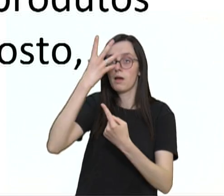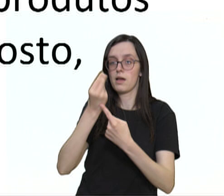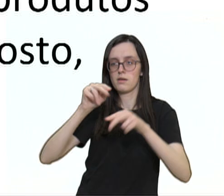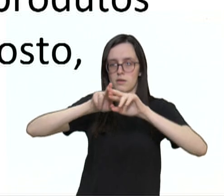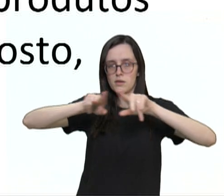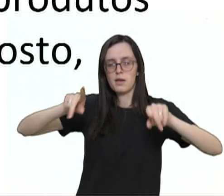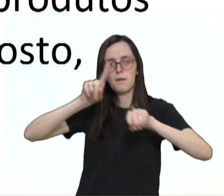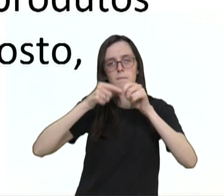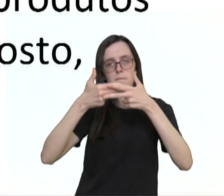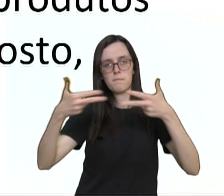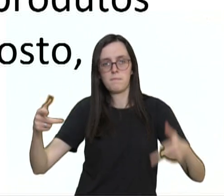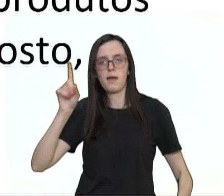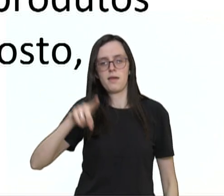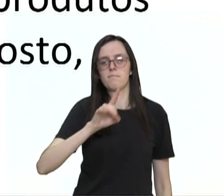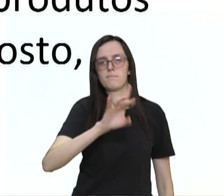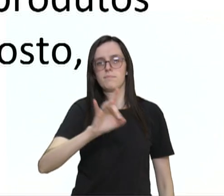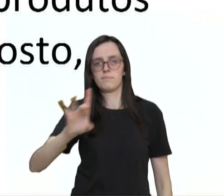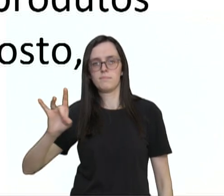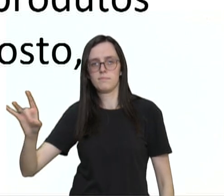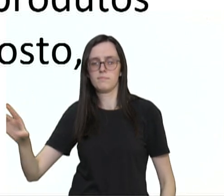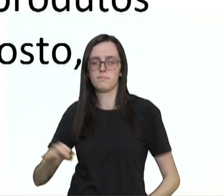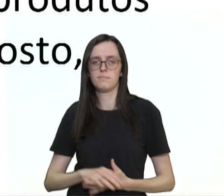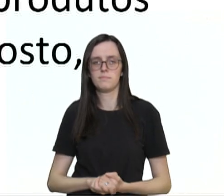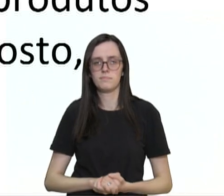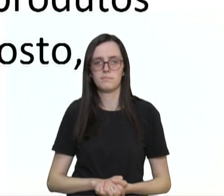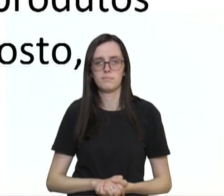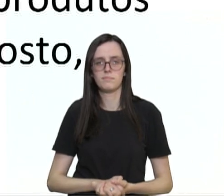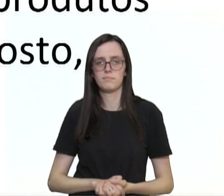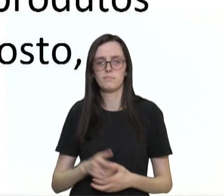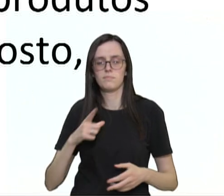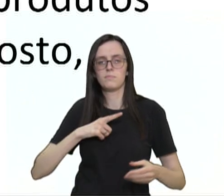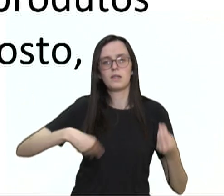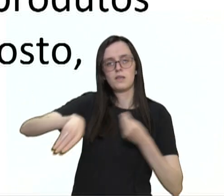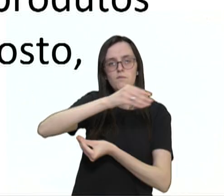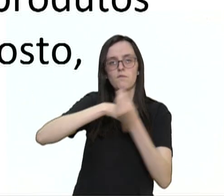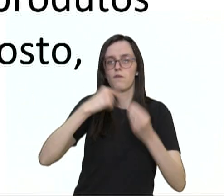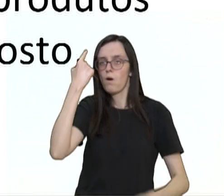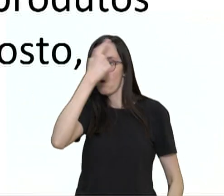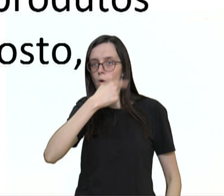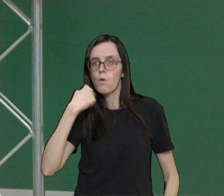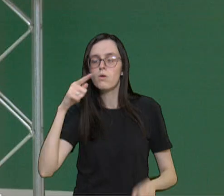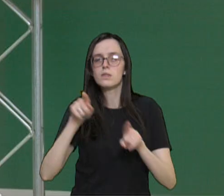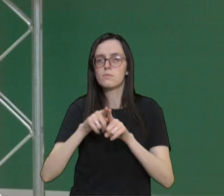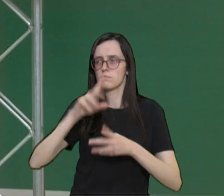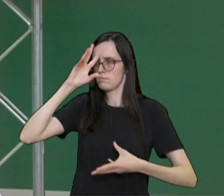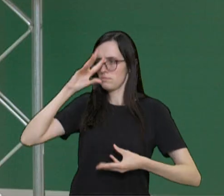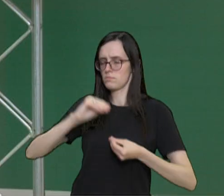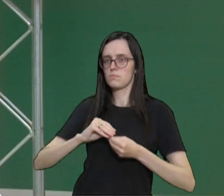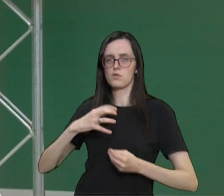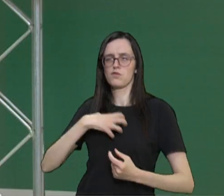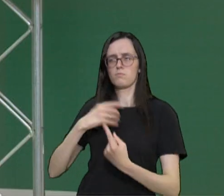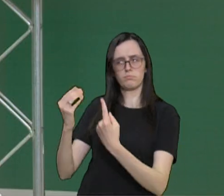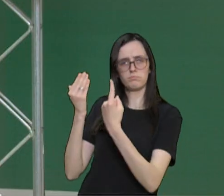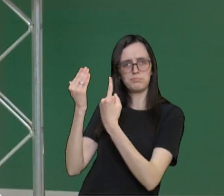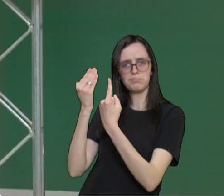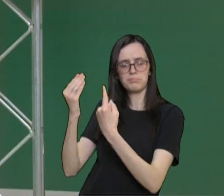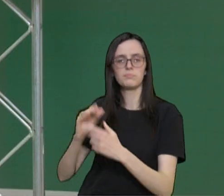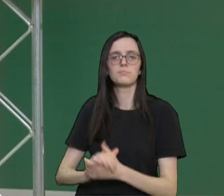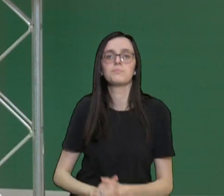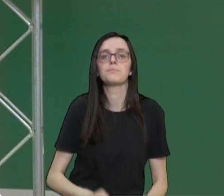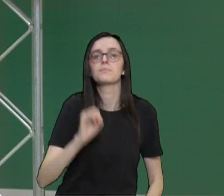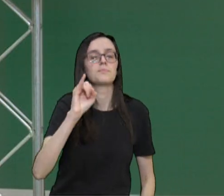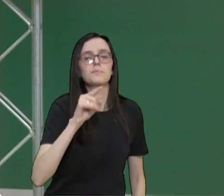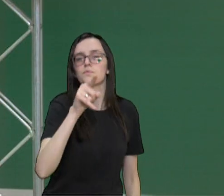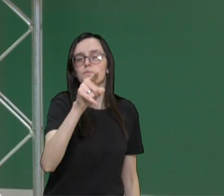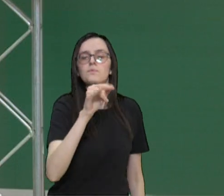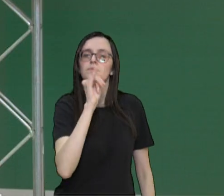produtos artísticos como tais. Envolve gosto, interpretação e julgamento. Tá? Então,